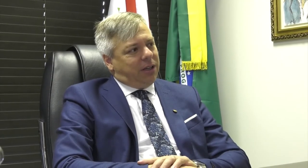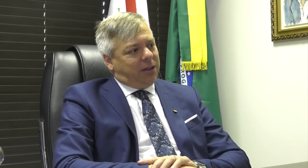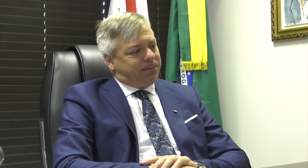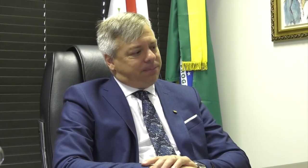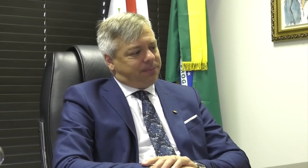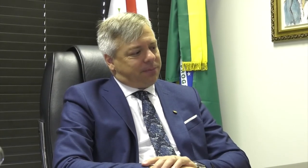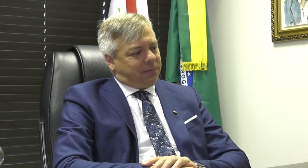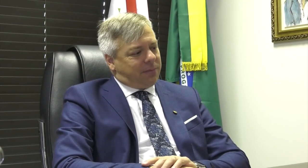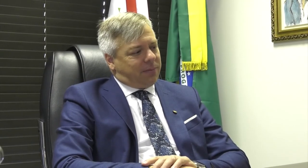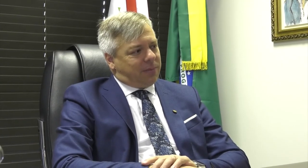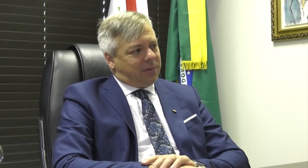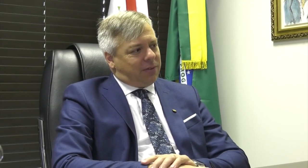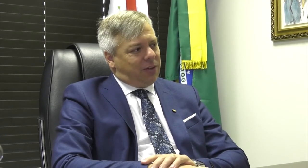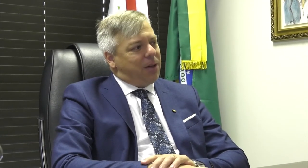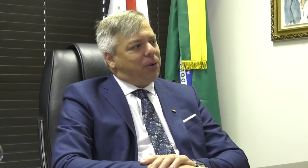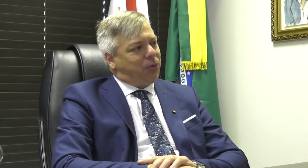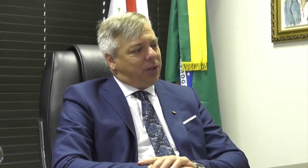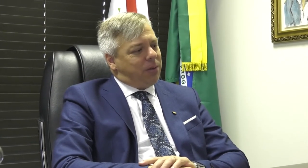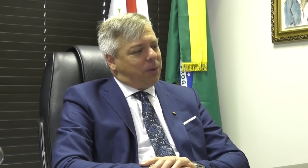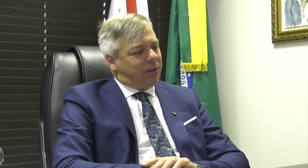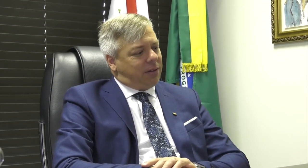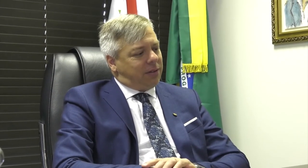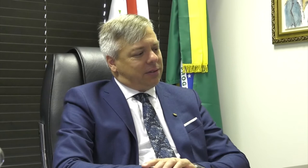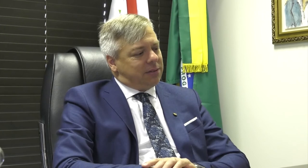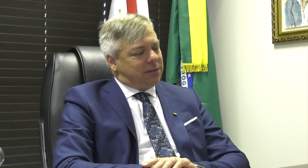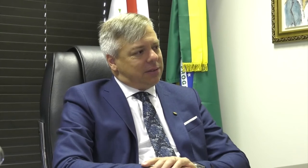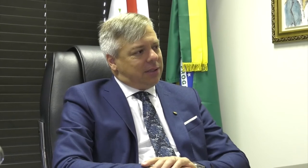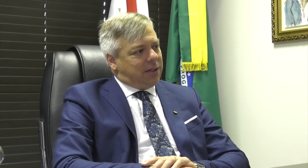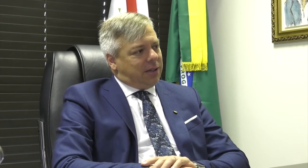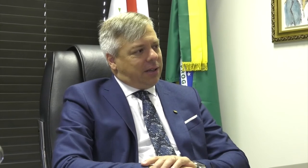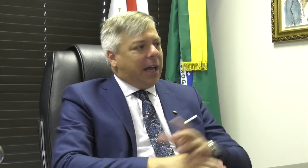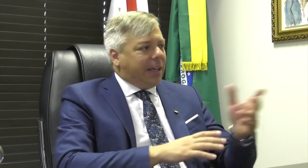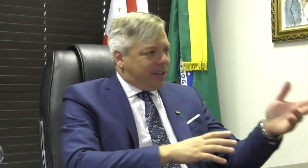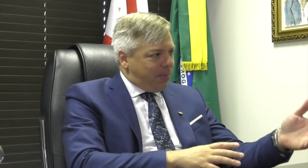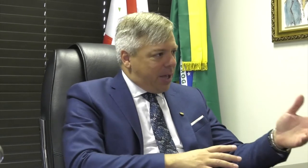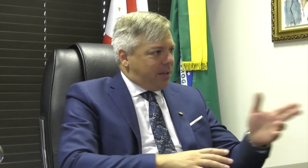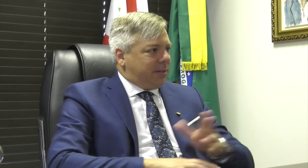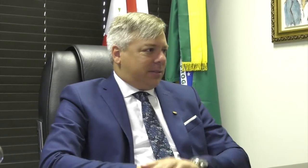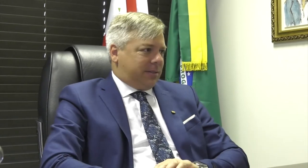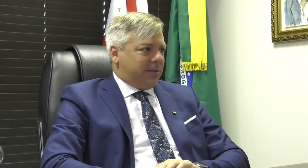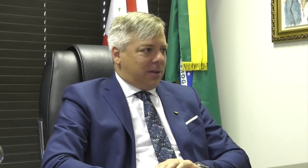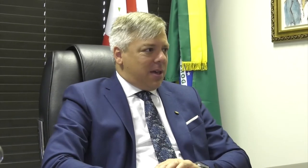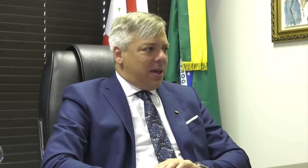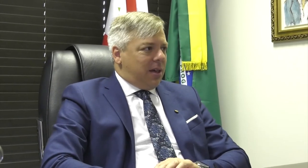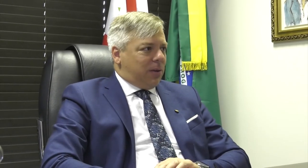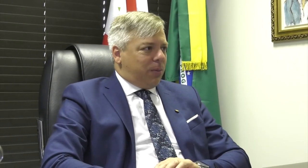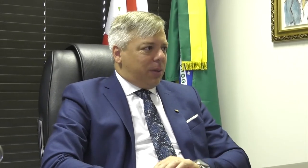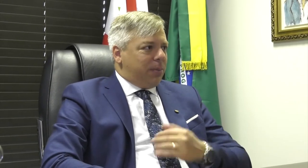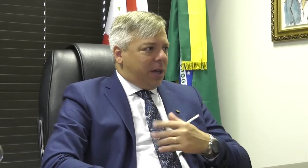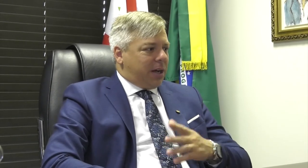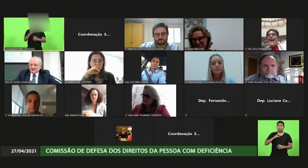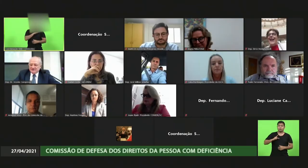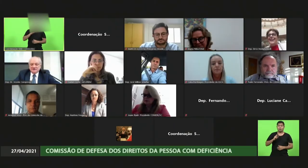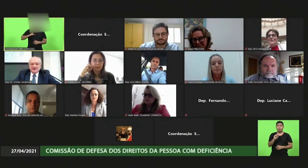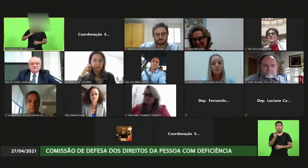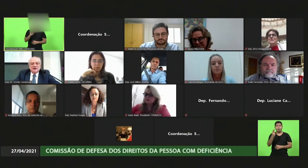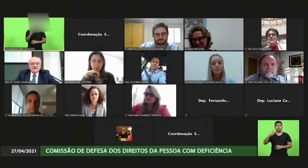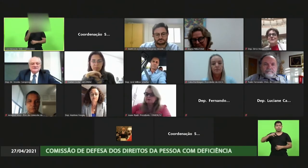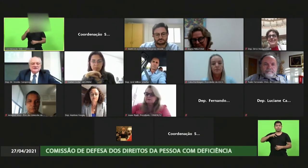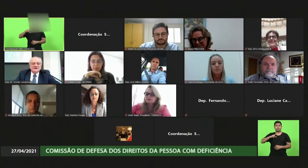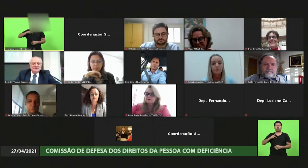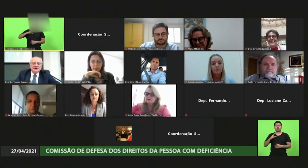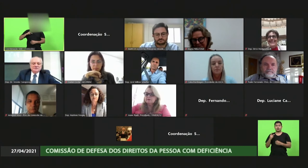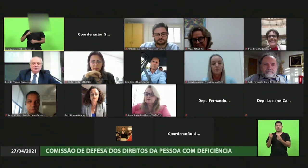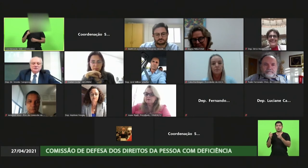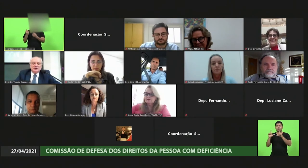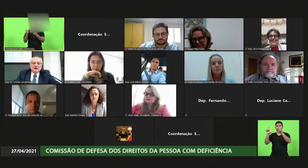de lei de autoria do deputado Fabiano da luz que tramita na Assembleia Legislativa assegura inserção de deficientes como o grupo prioritário a